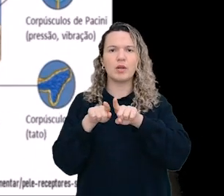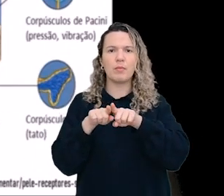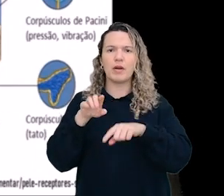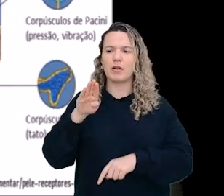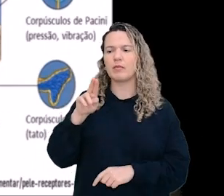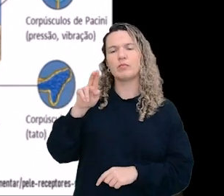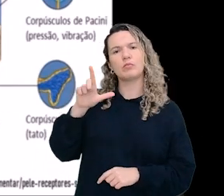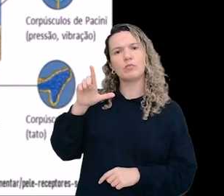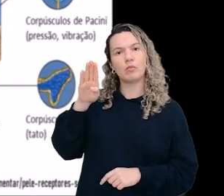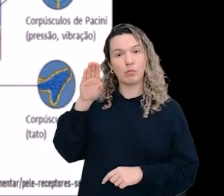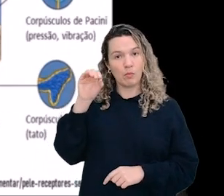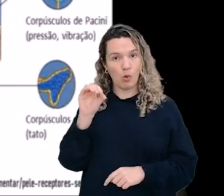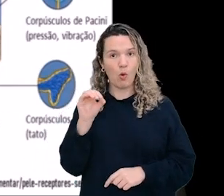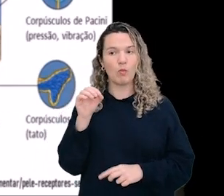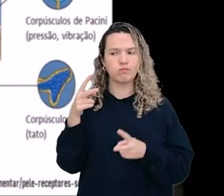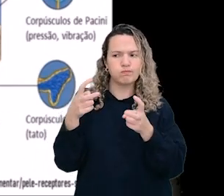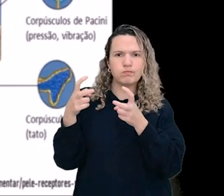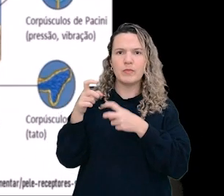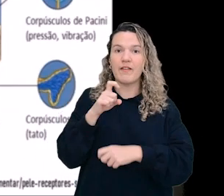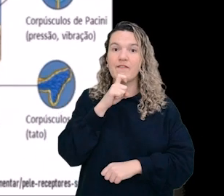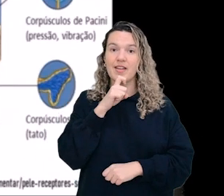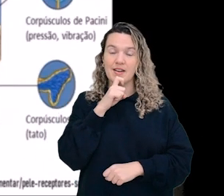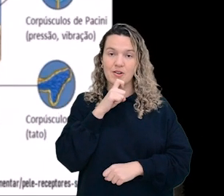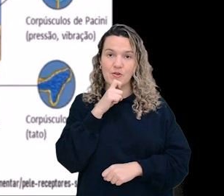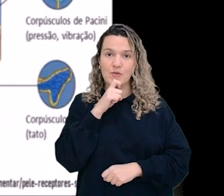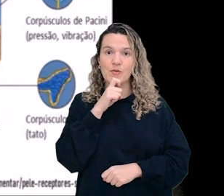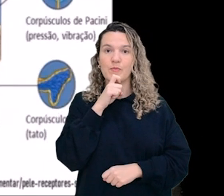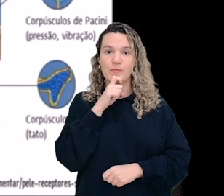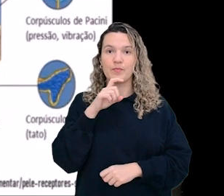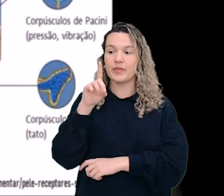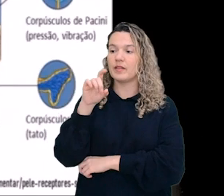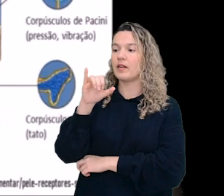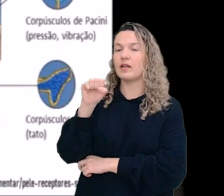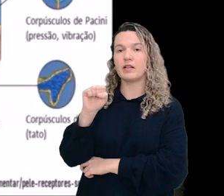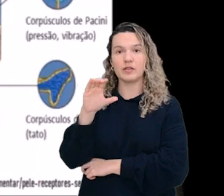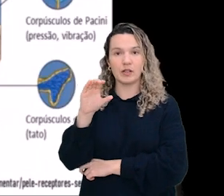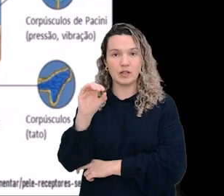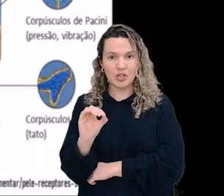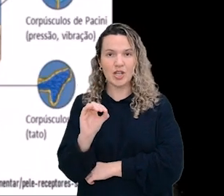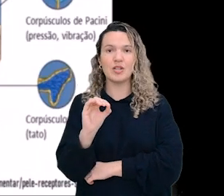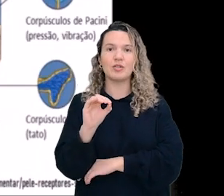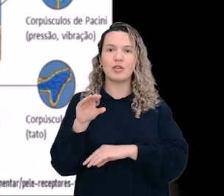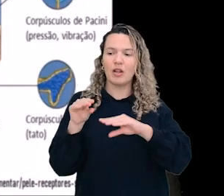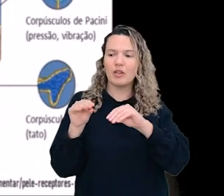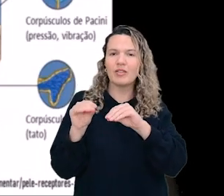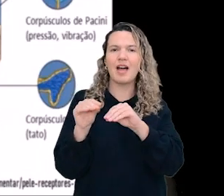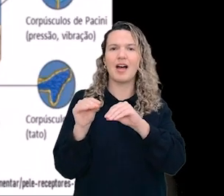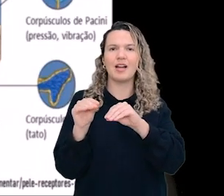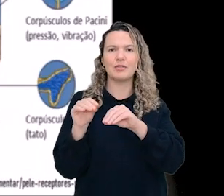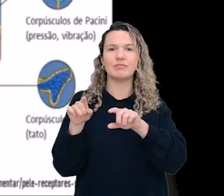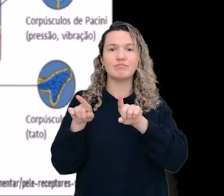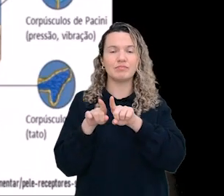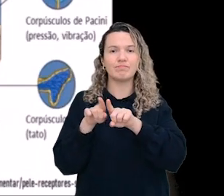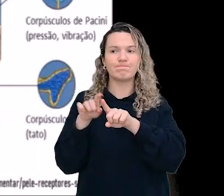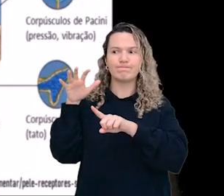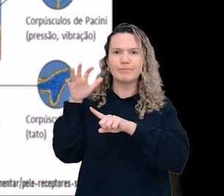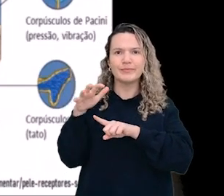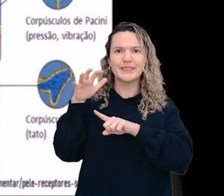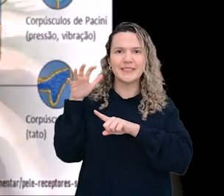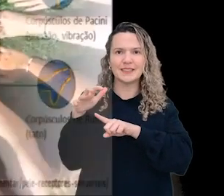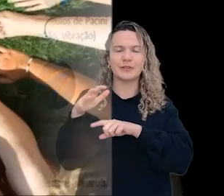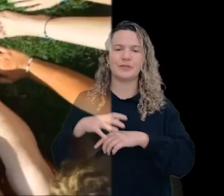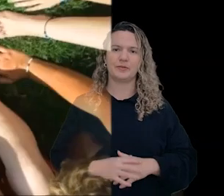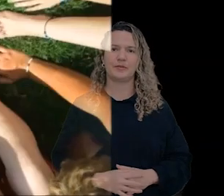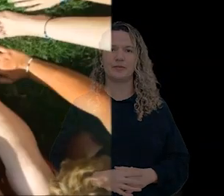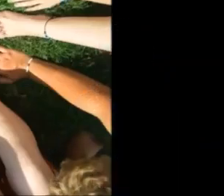terminais de Krause, responsável pela captação do frio, e ainda os discos de Merkel, pelo tato e pela pressão.